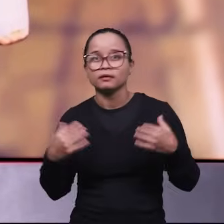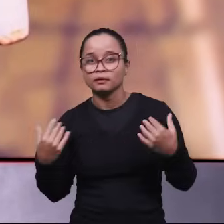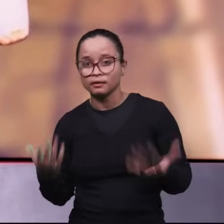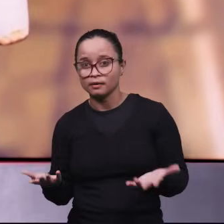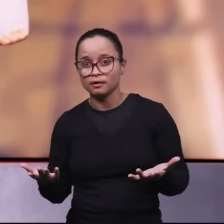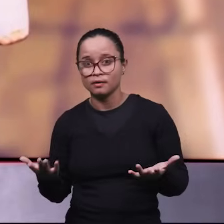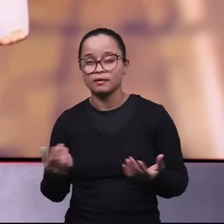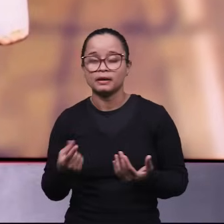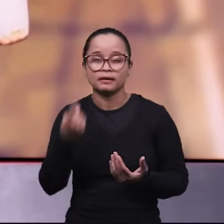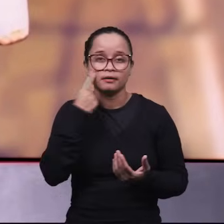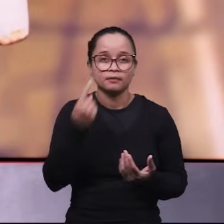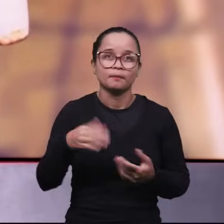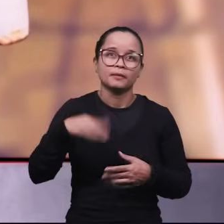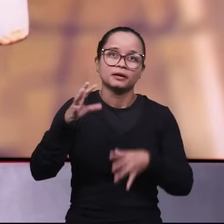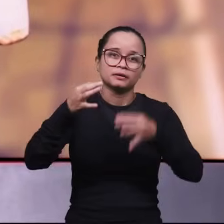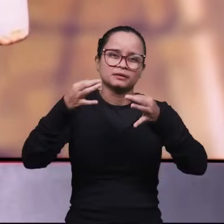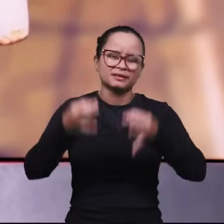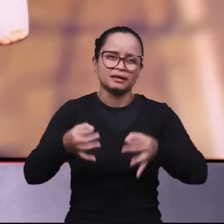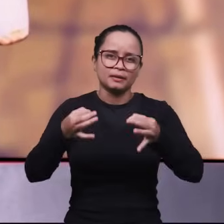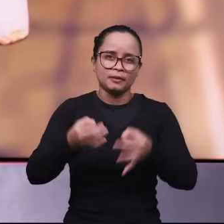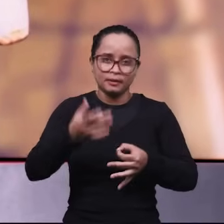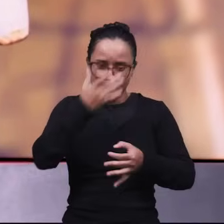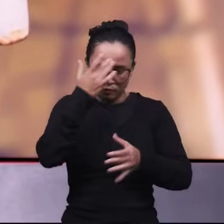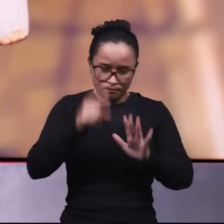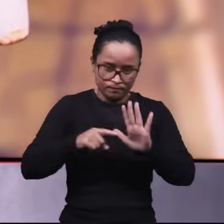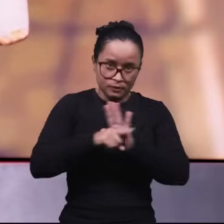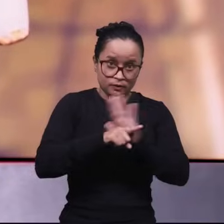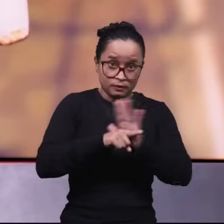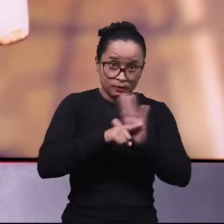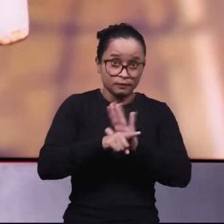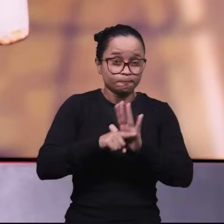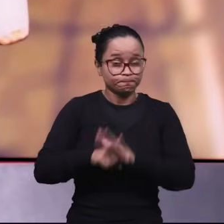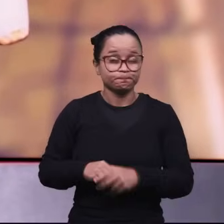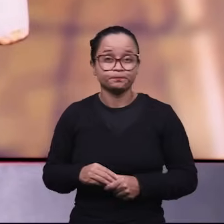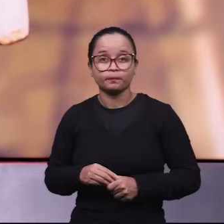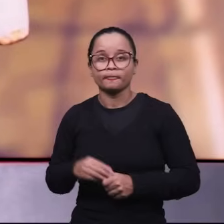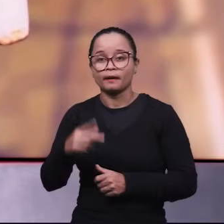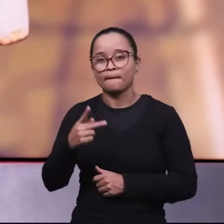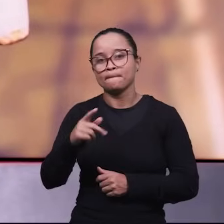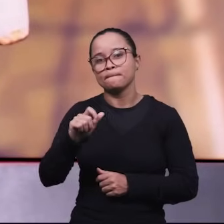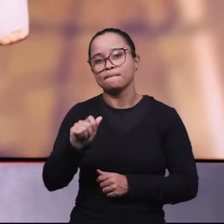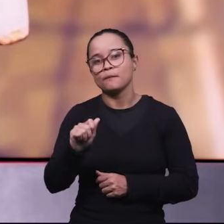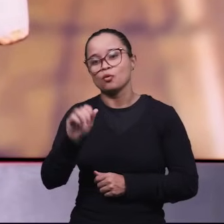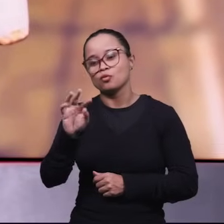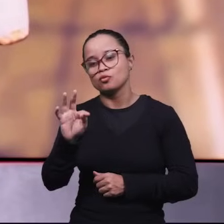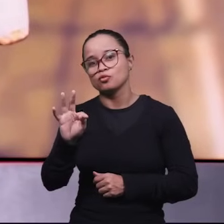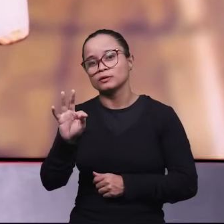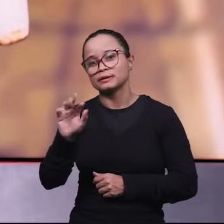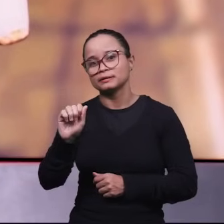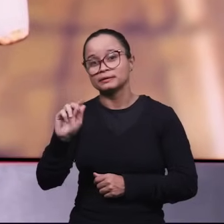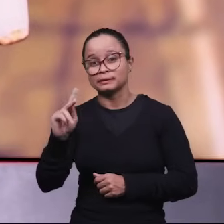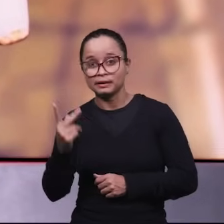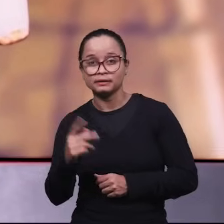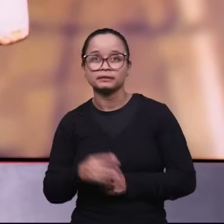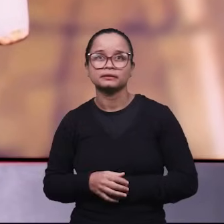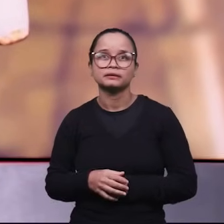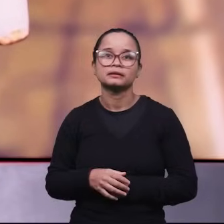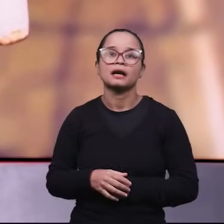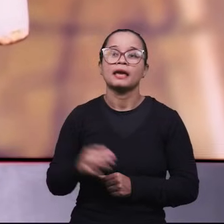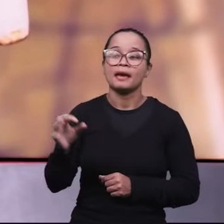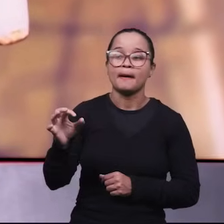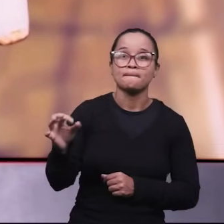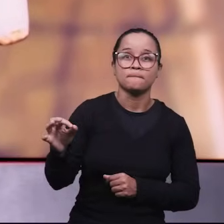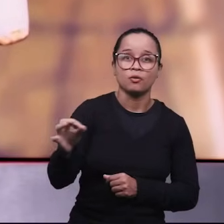com mais certeza pelos historiadores que a plutá ou o lepton foi a